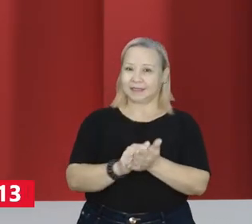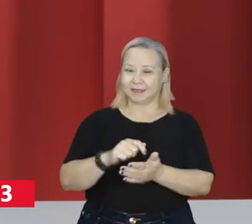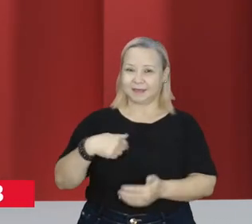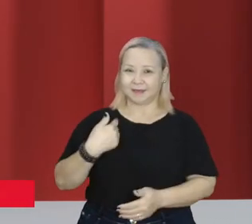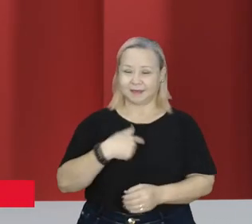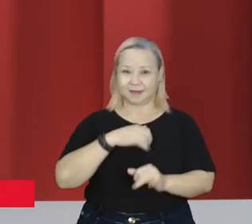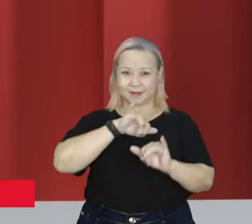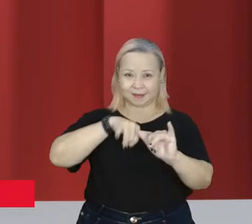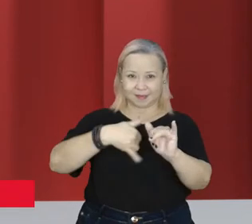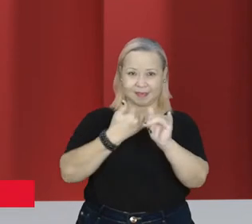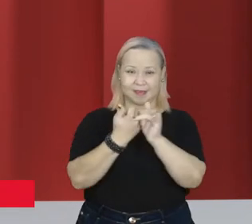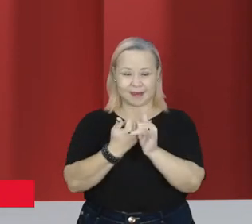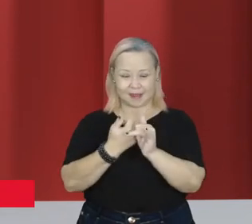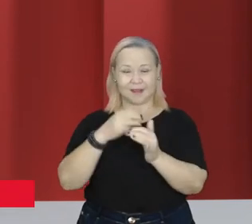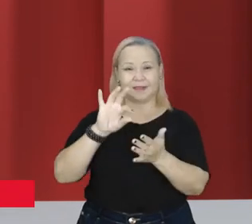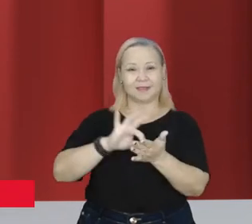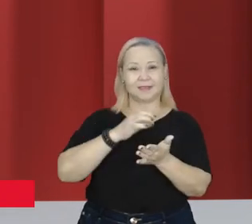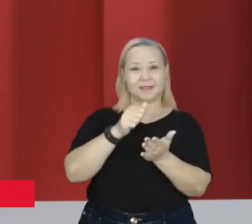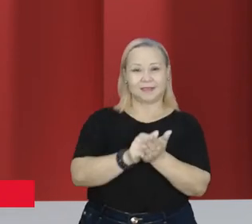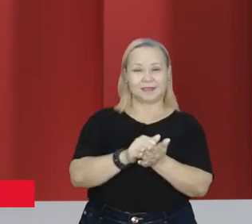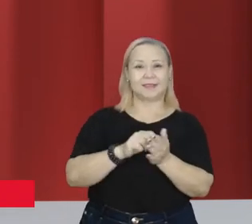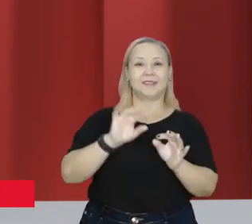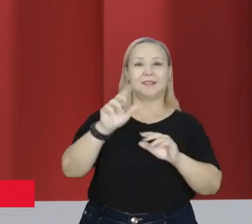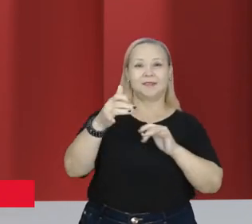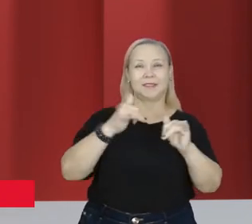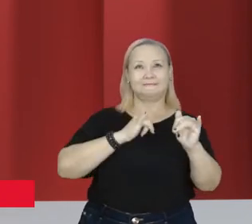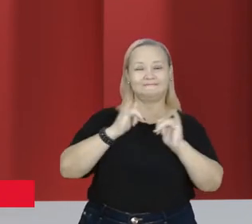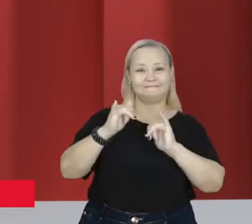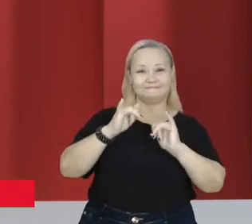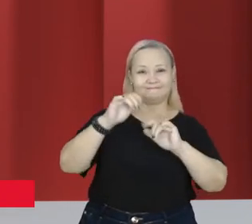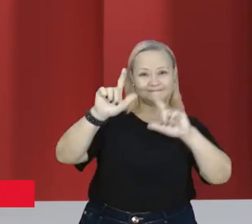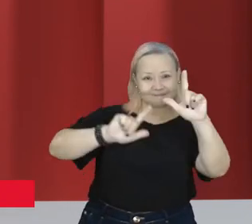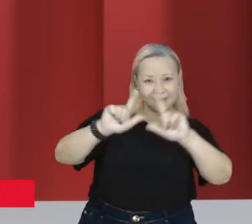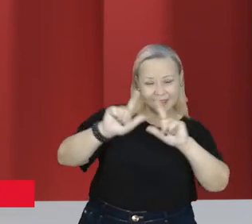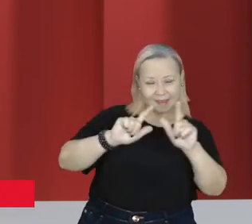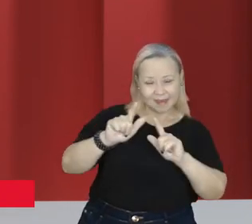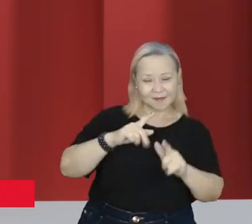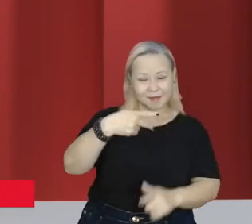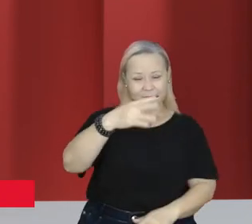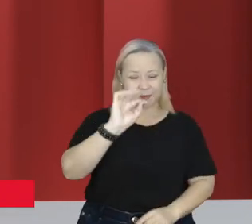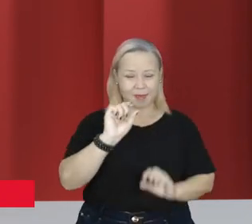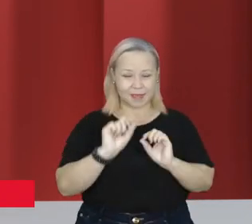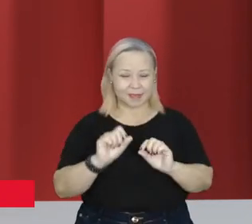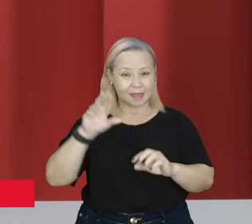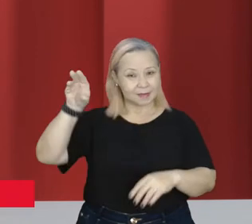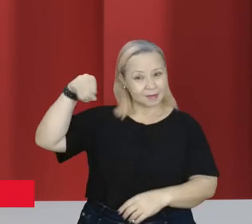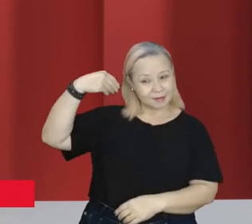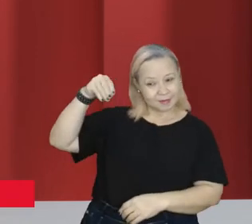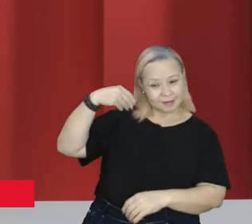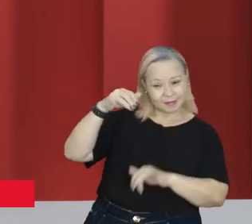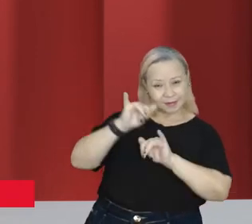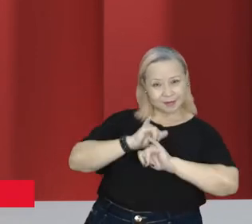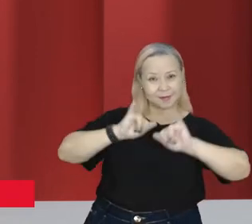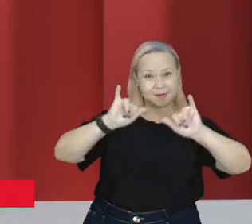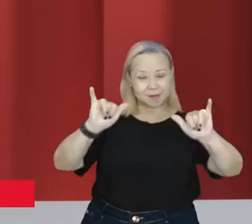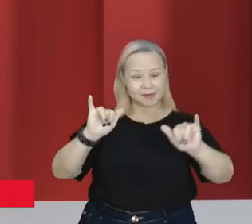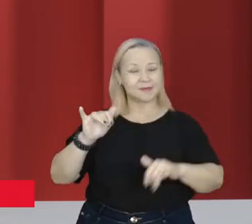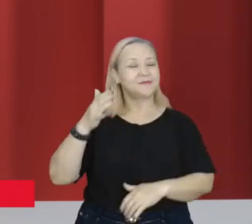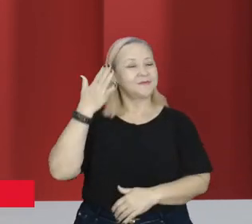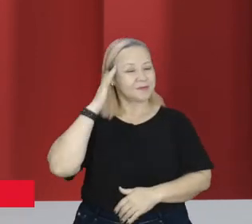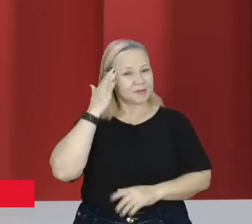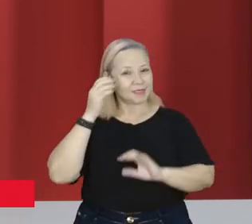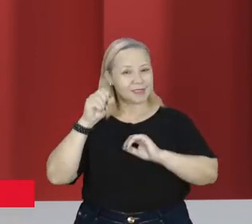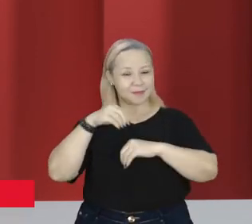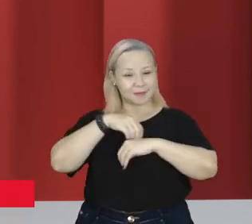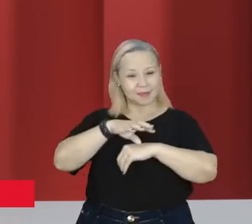se inscreva na TV PT aqui no YouTube, ative o sininho de notificações, fique por dentro das nossas transmissões assim que elas